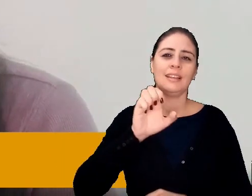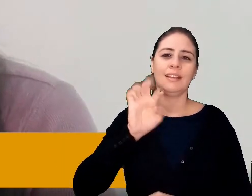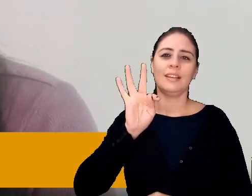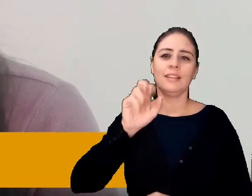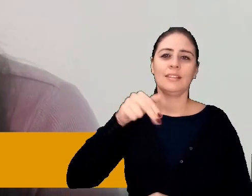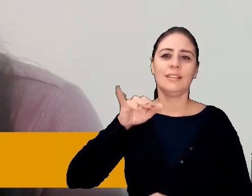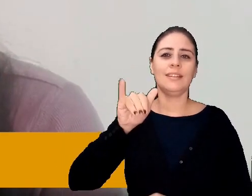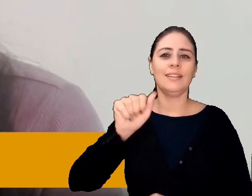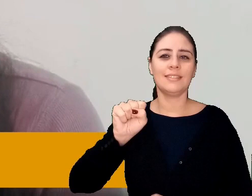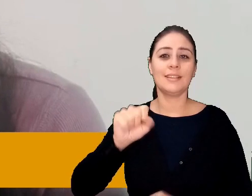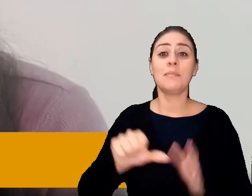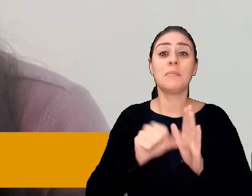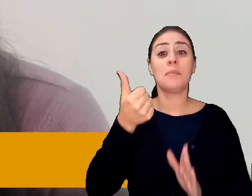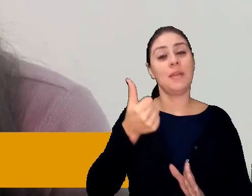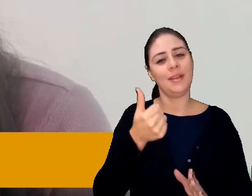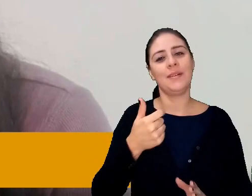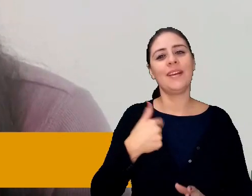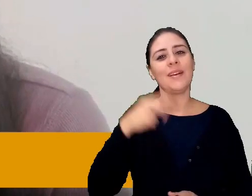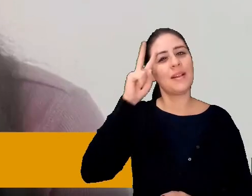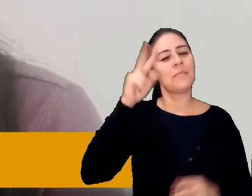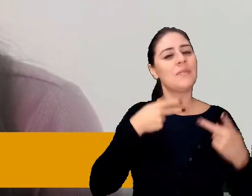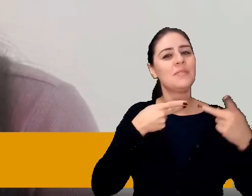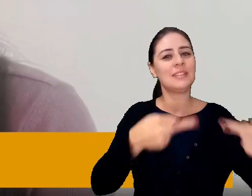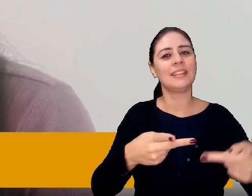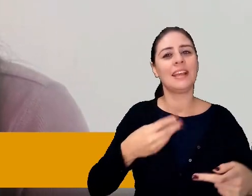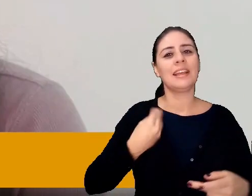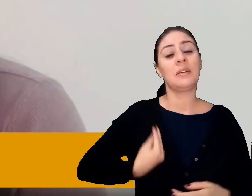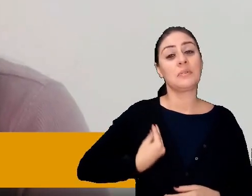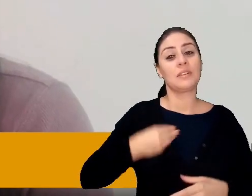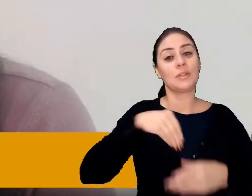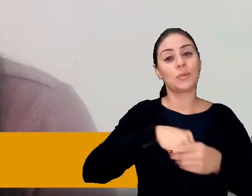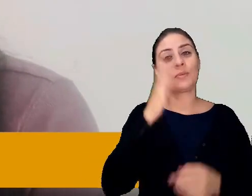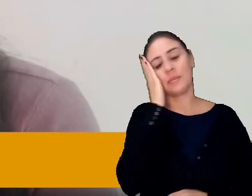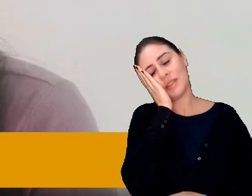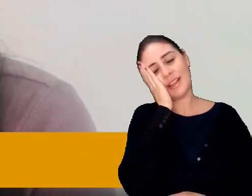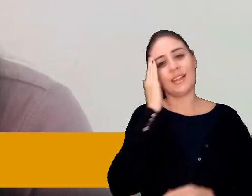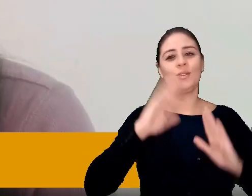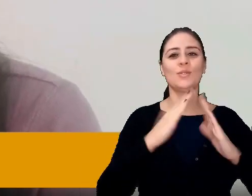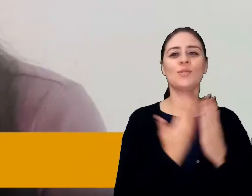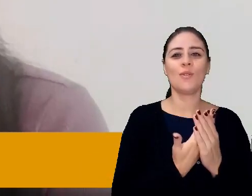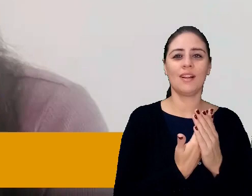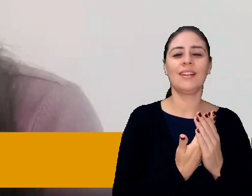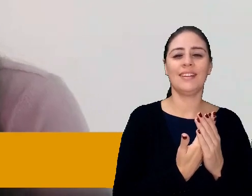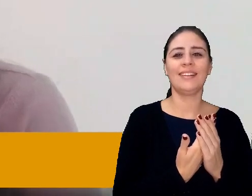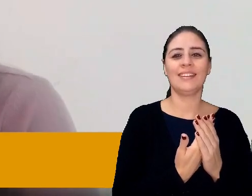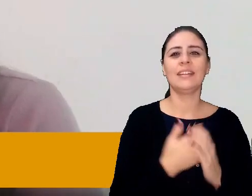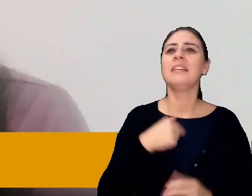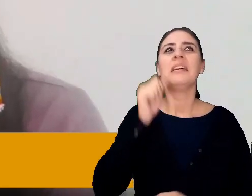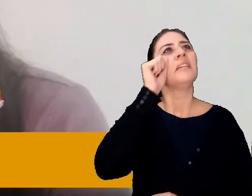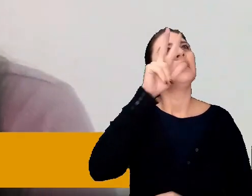na escola, né? Então eu fiquei encantada. A primeira coisa que eu fui ver, eu fui ler o que estava escrito nos cartazes, né? E comecei a